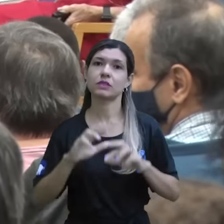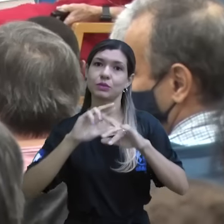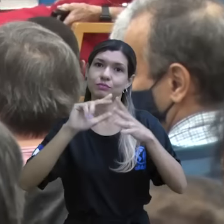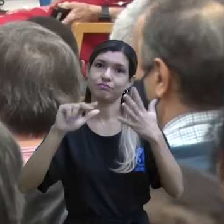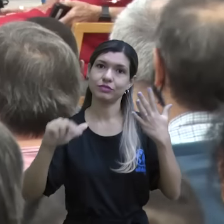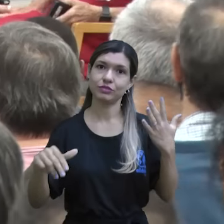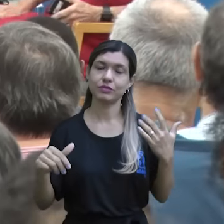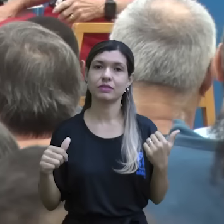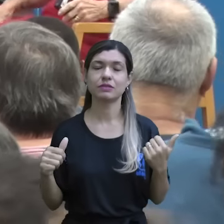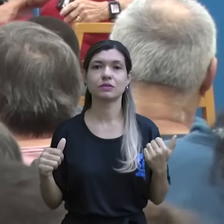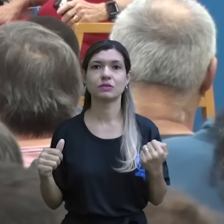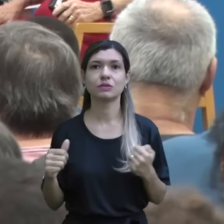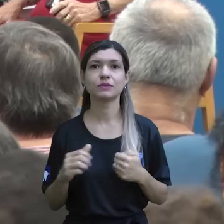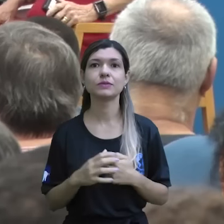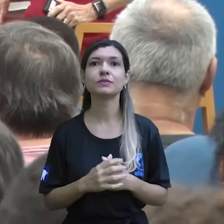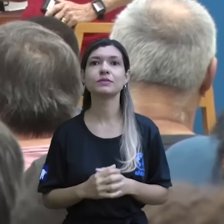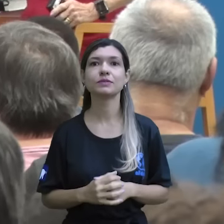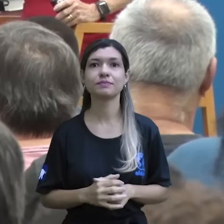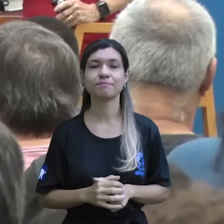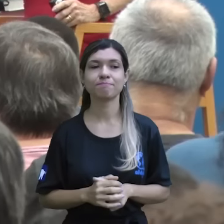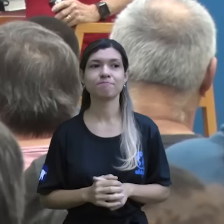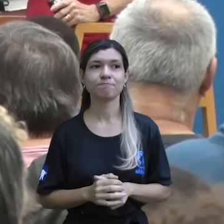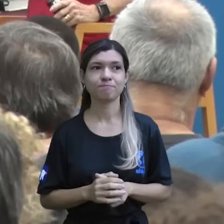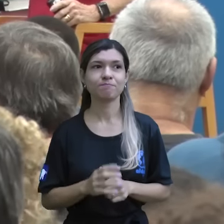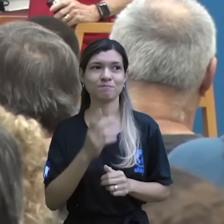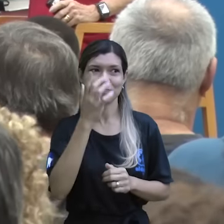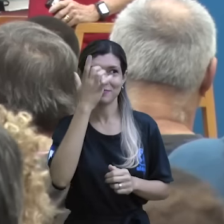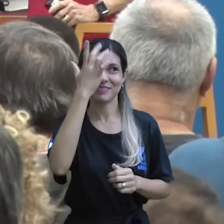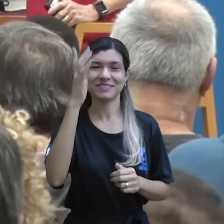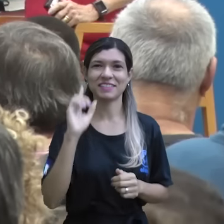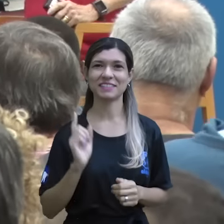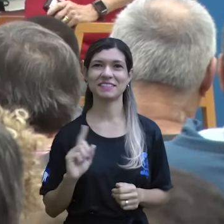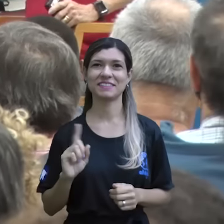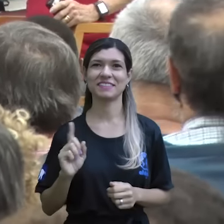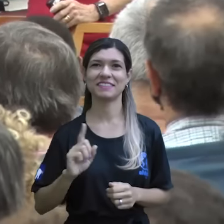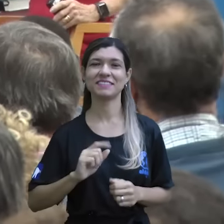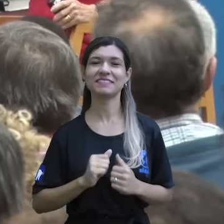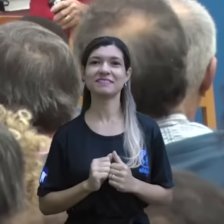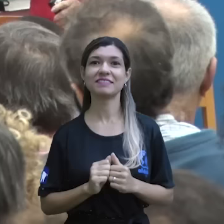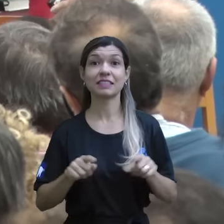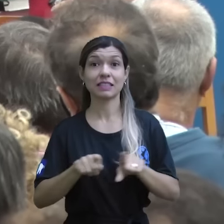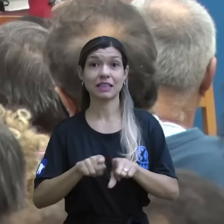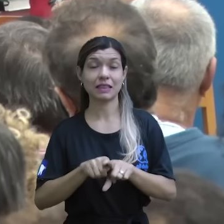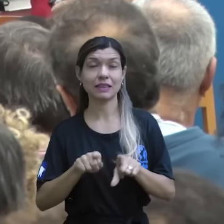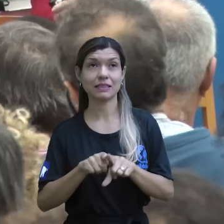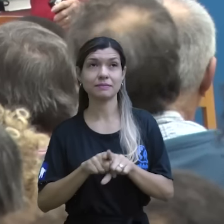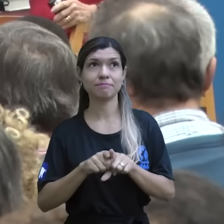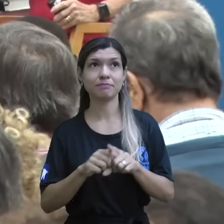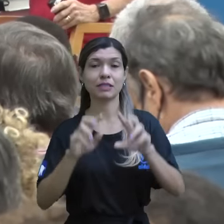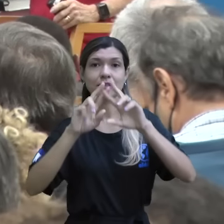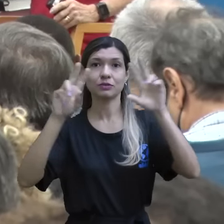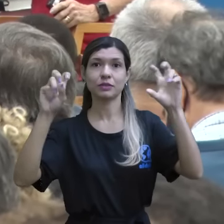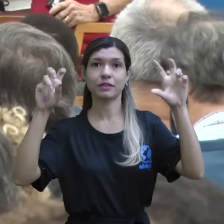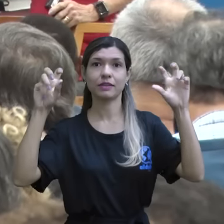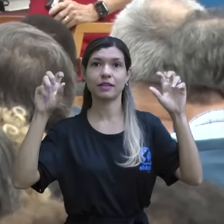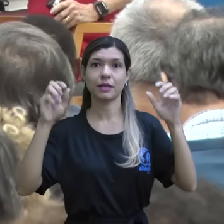Inhaúma também são muito bons. São ótimos. E é por causa dos enterros em Inhaúma, de vez em quando o caixão cai do